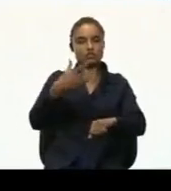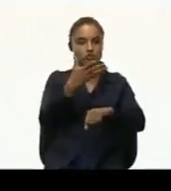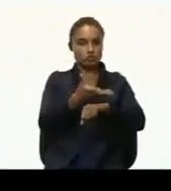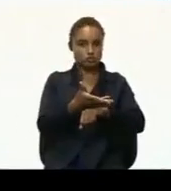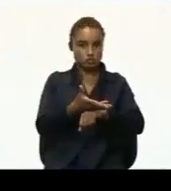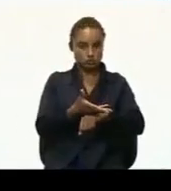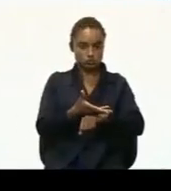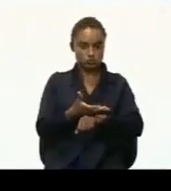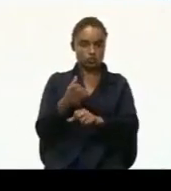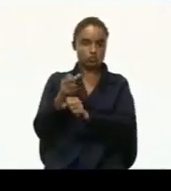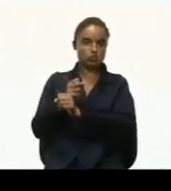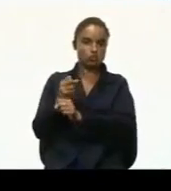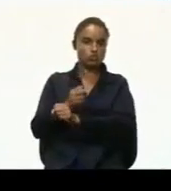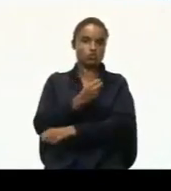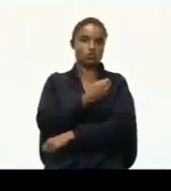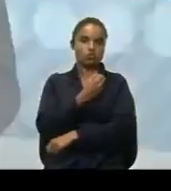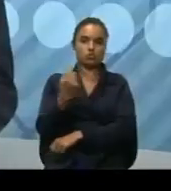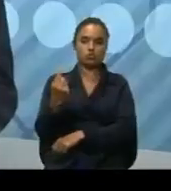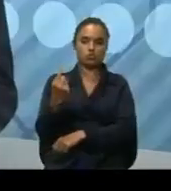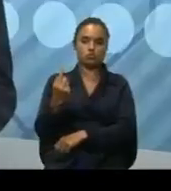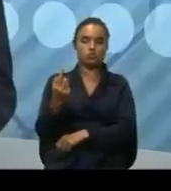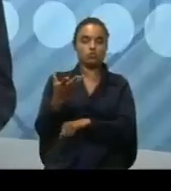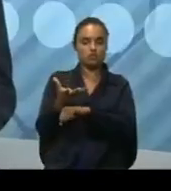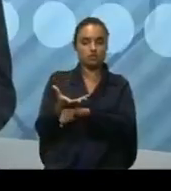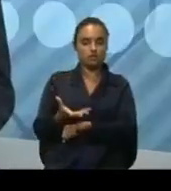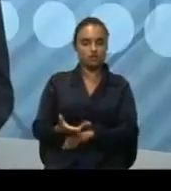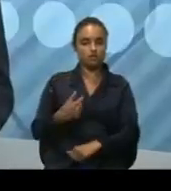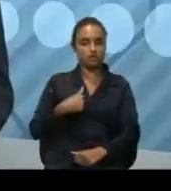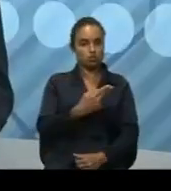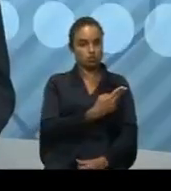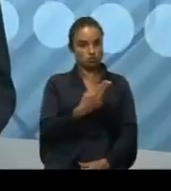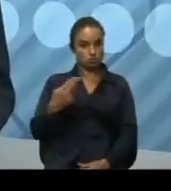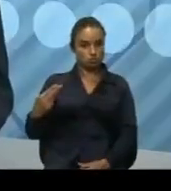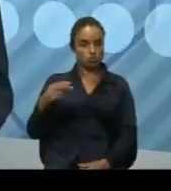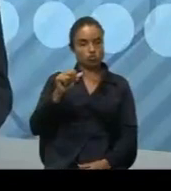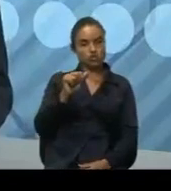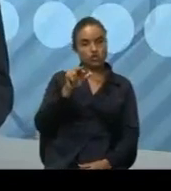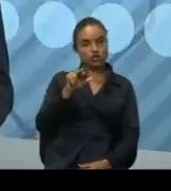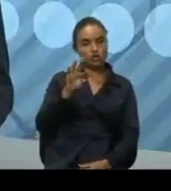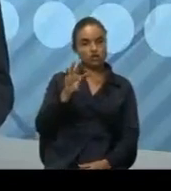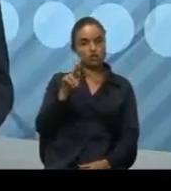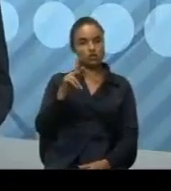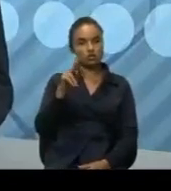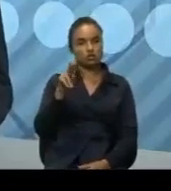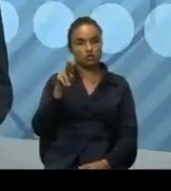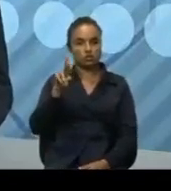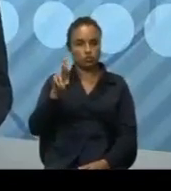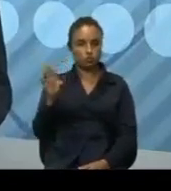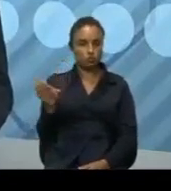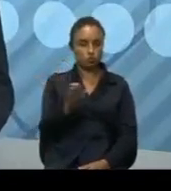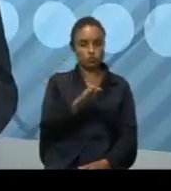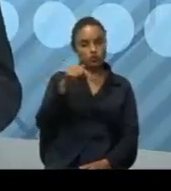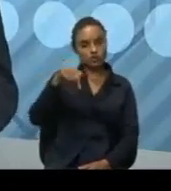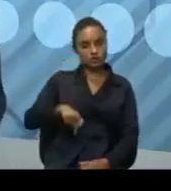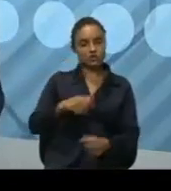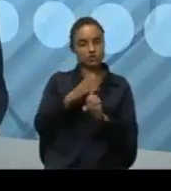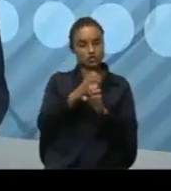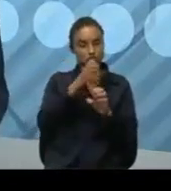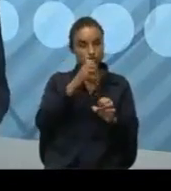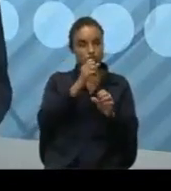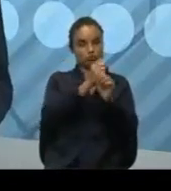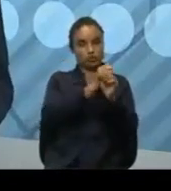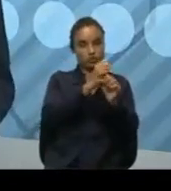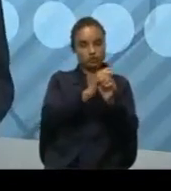das Construções 1. Eu sou o professor Arthur Ribeiro Torrecilhas, sou engenheiro civil, engenheiro de segurança do trabalho e